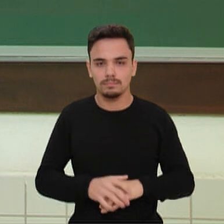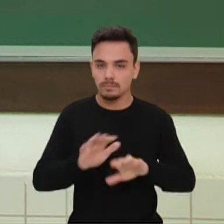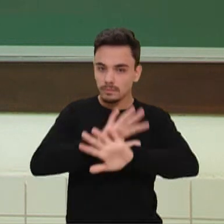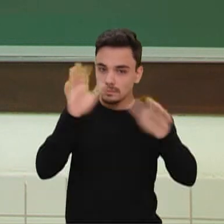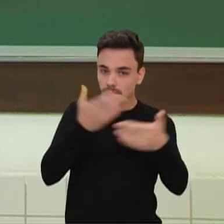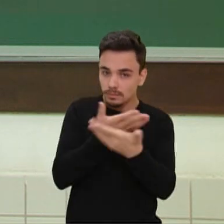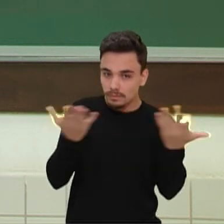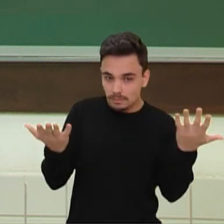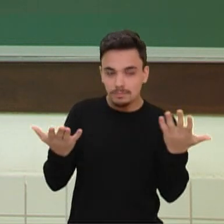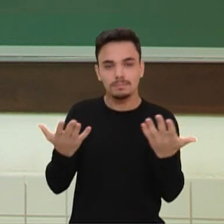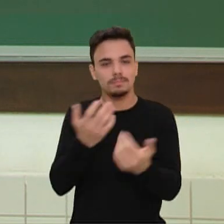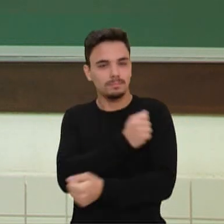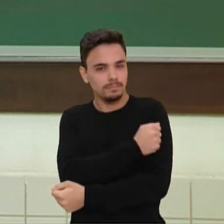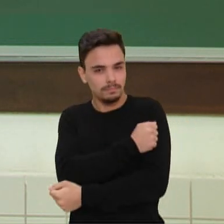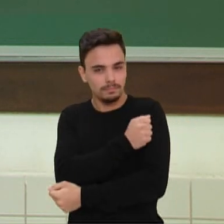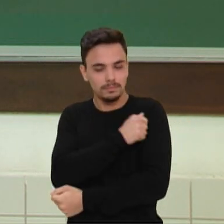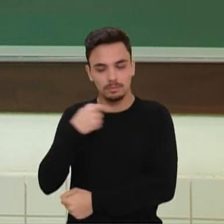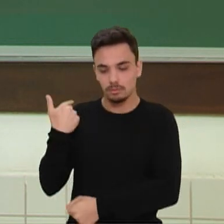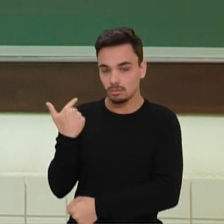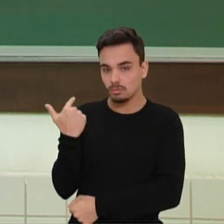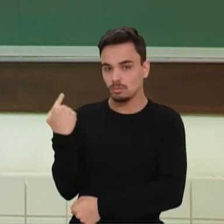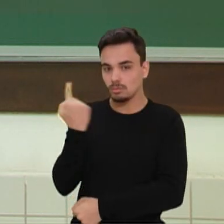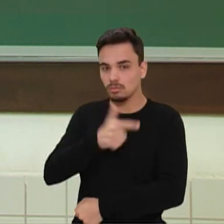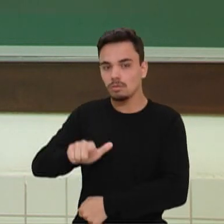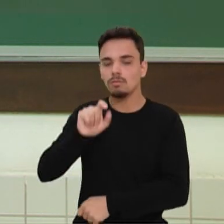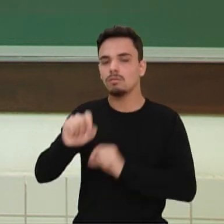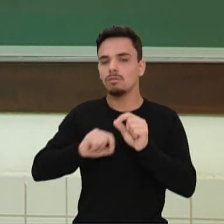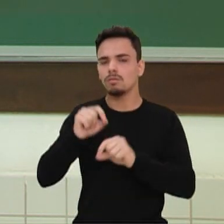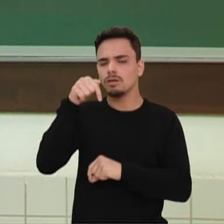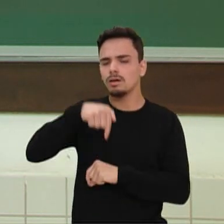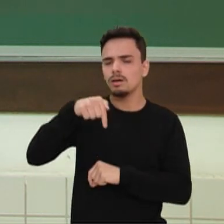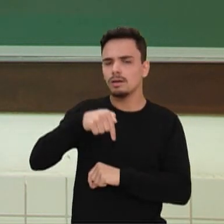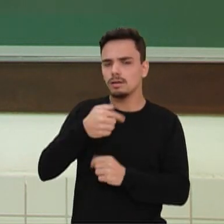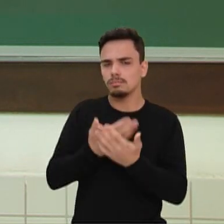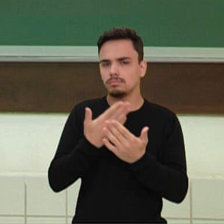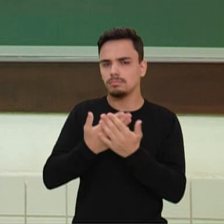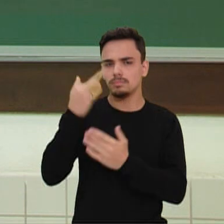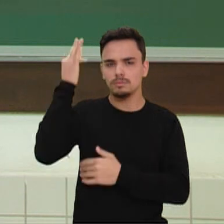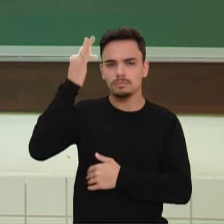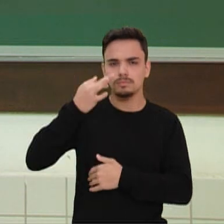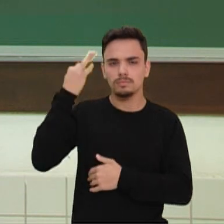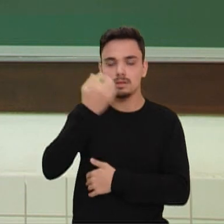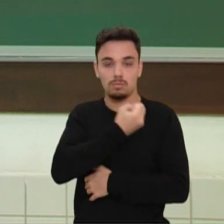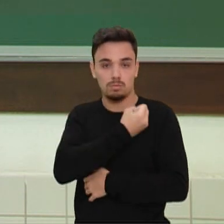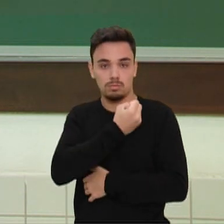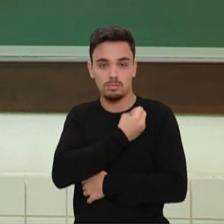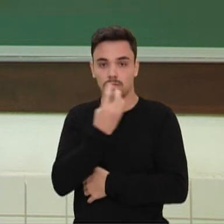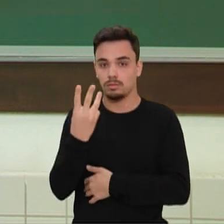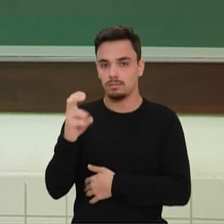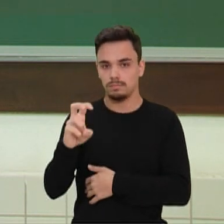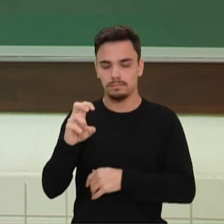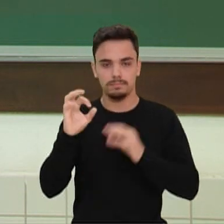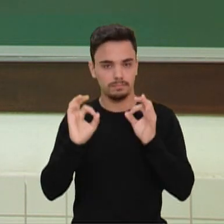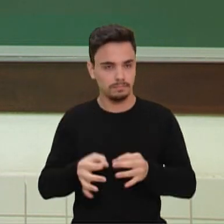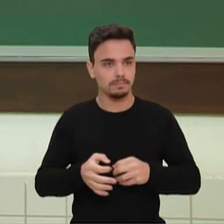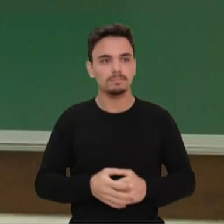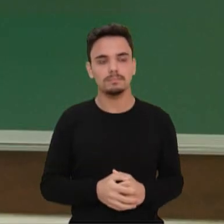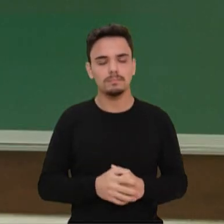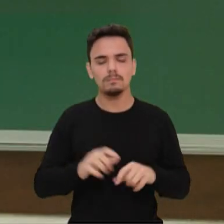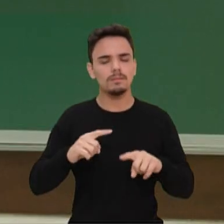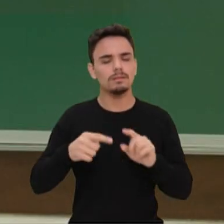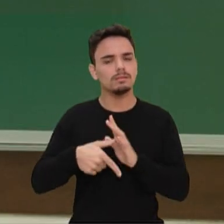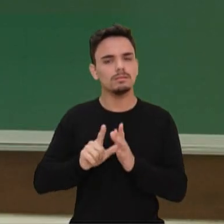Olá, queridos alunos! Estamos aí para mais uma aula de filosofia, hoje nossa aula de número 35. Antes